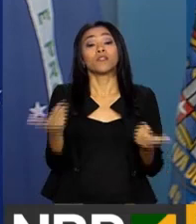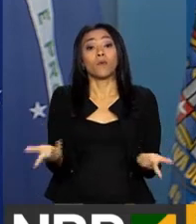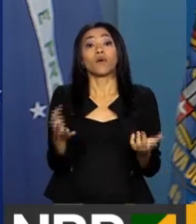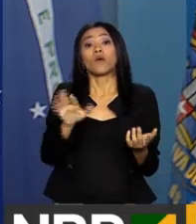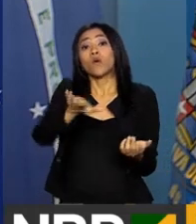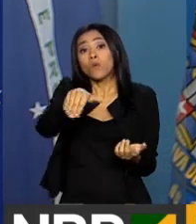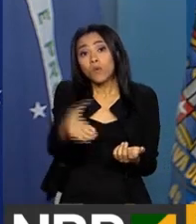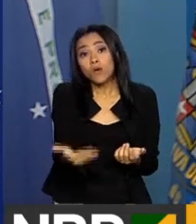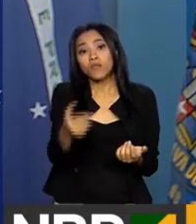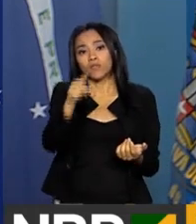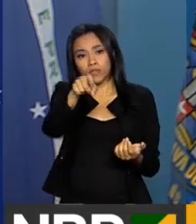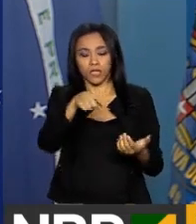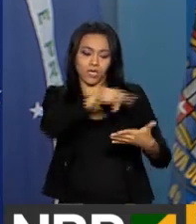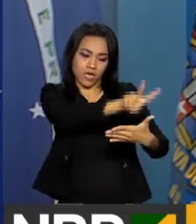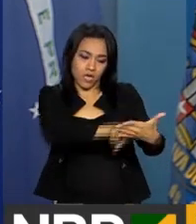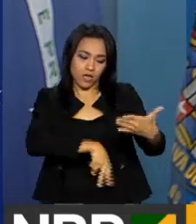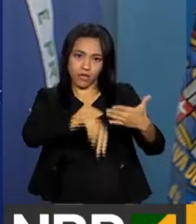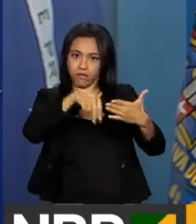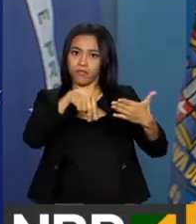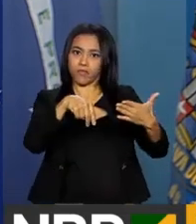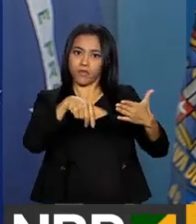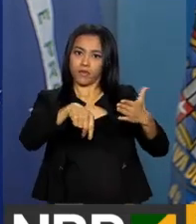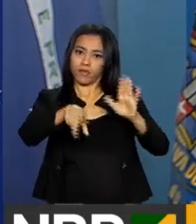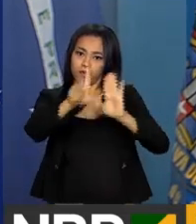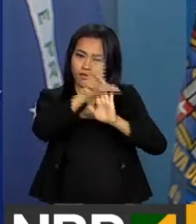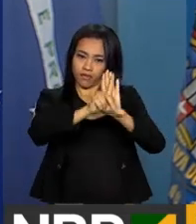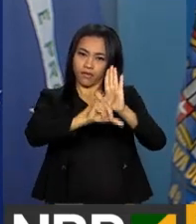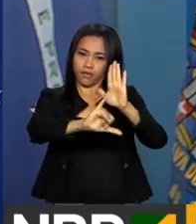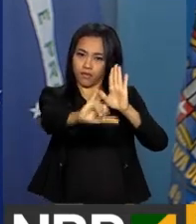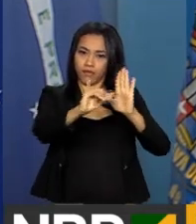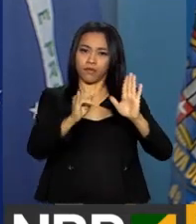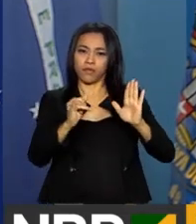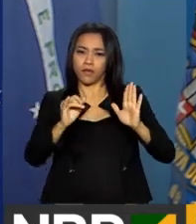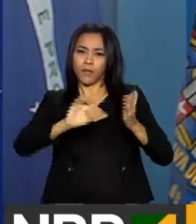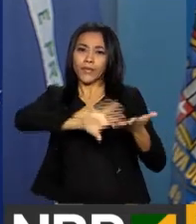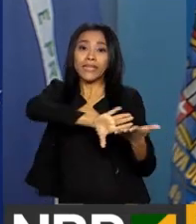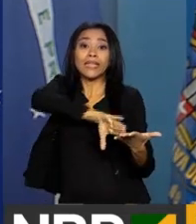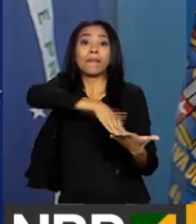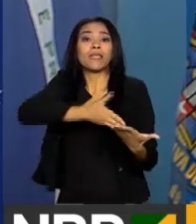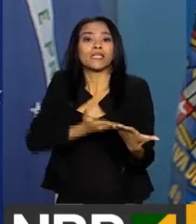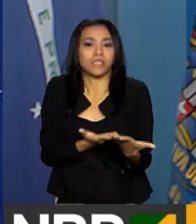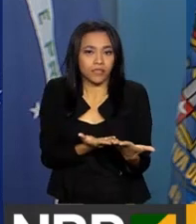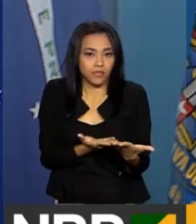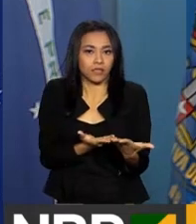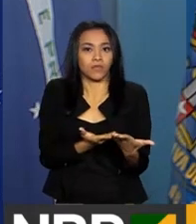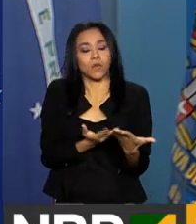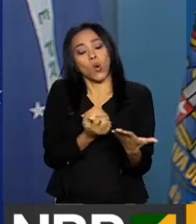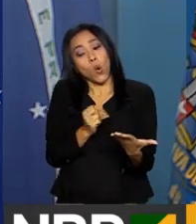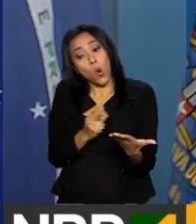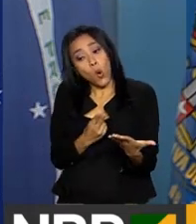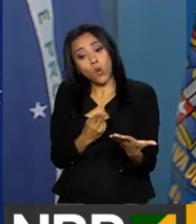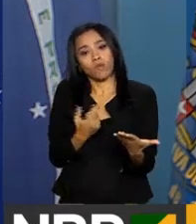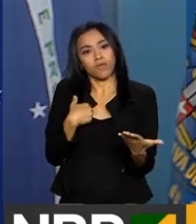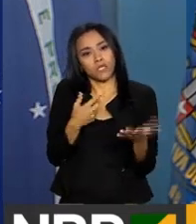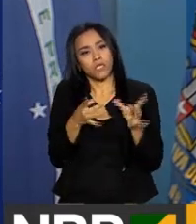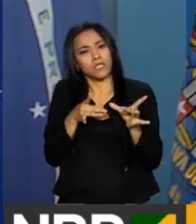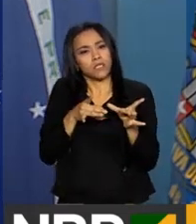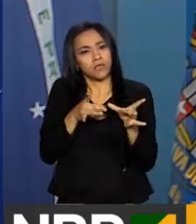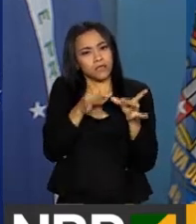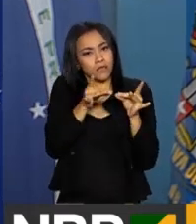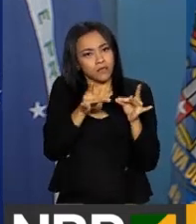interpretar o direito e veja quando se interpreta o direito você o faz hoje uma maneira sistêmica